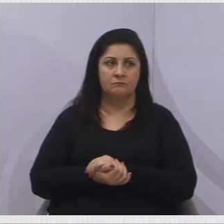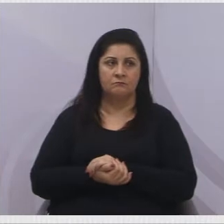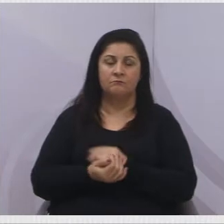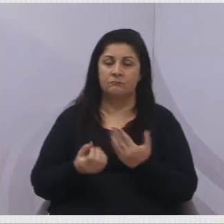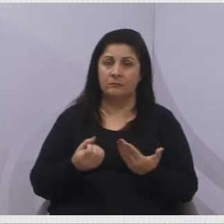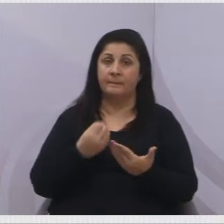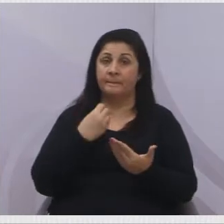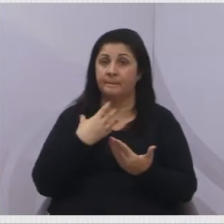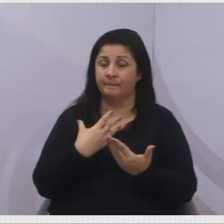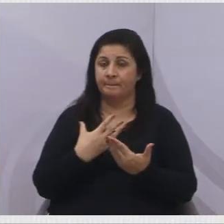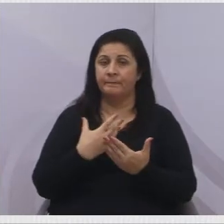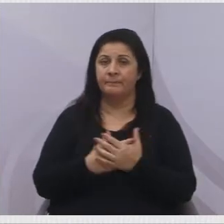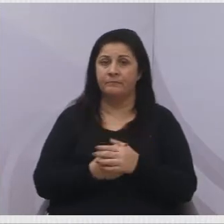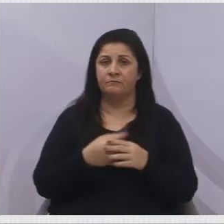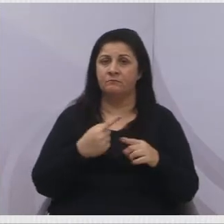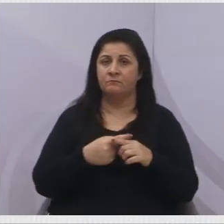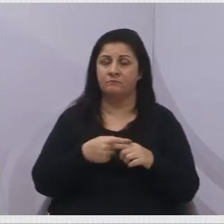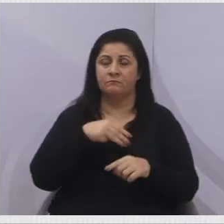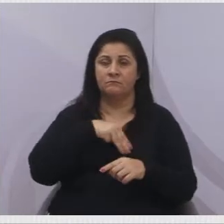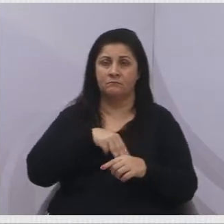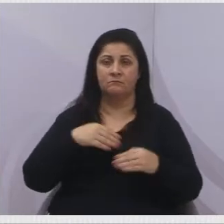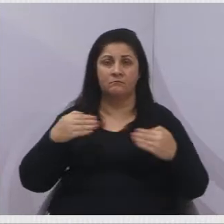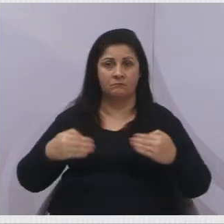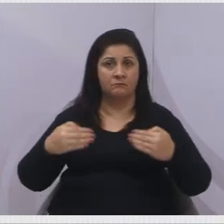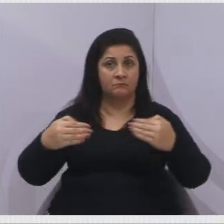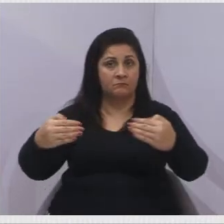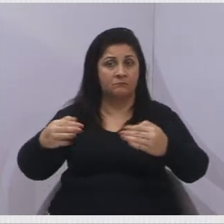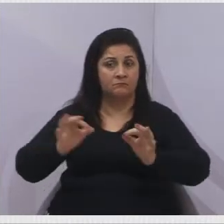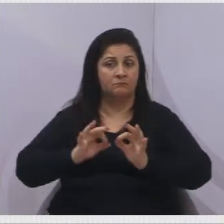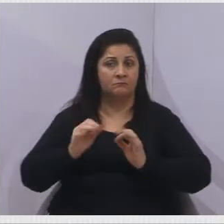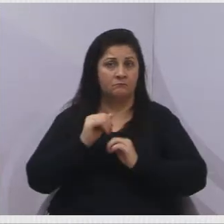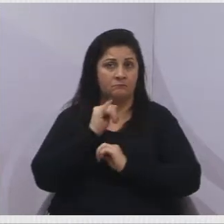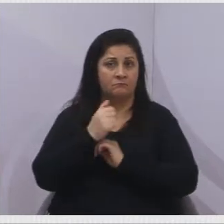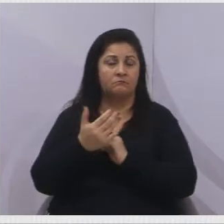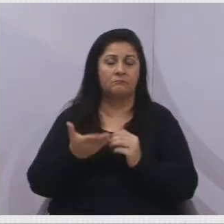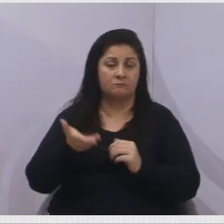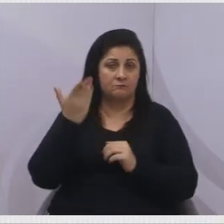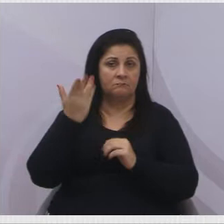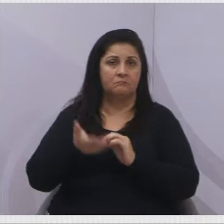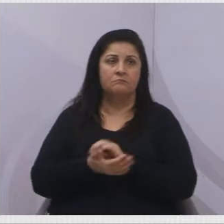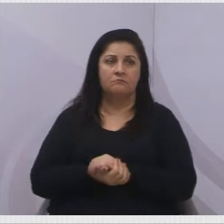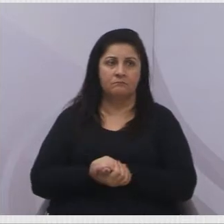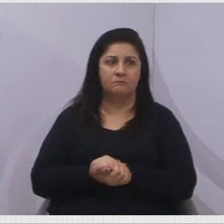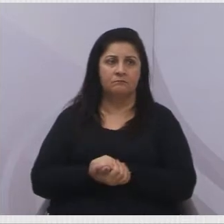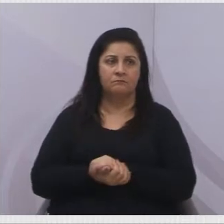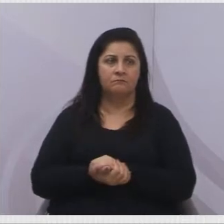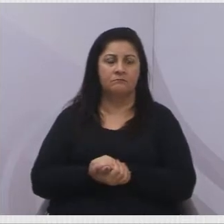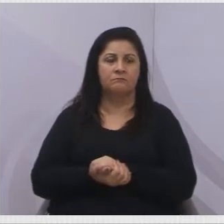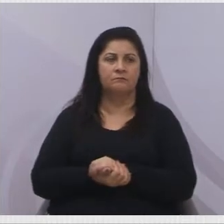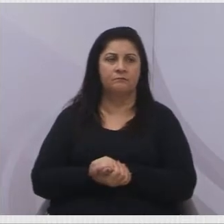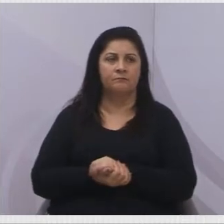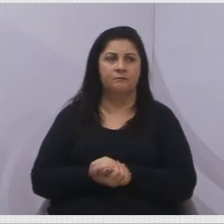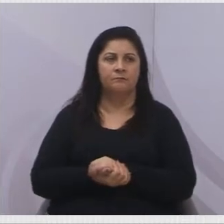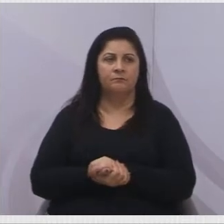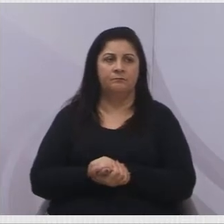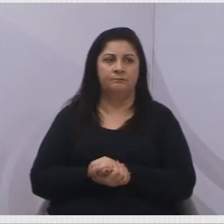parâmetro estabelecido pelo Ministério da Saúde e é um número bastante expressivo.